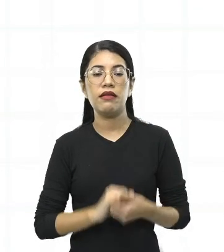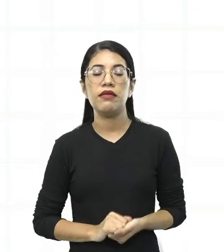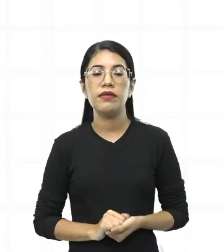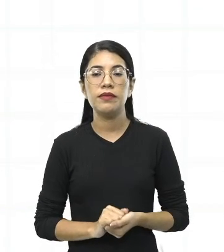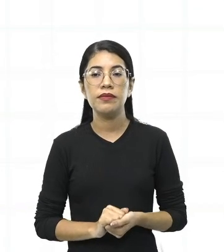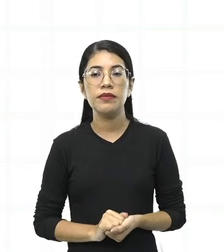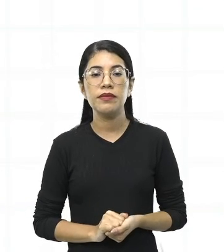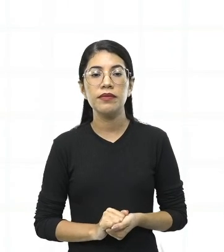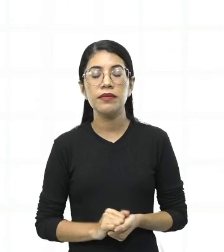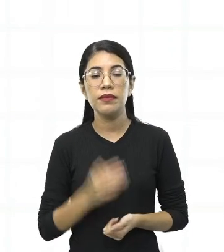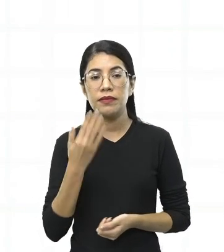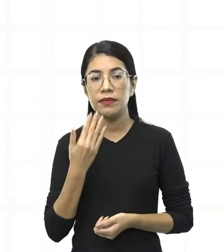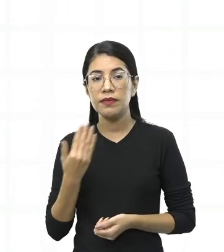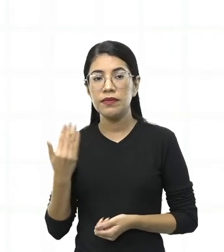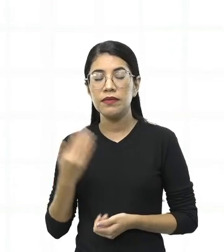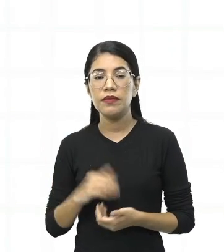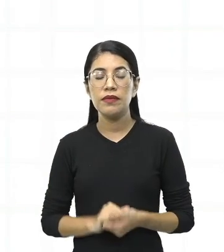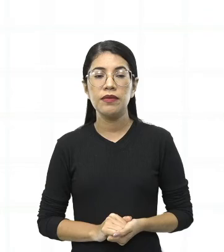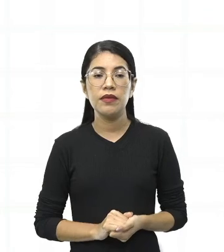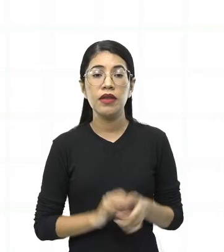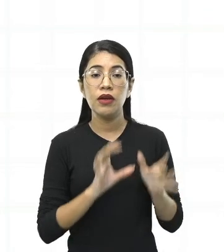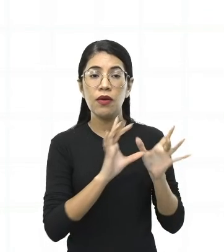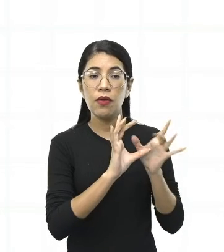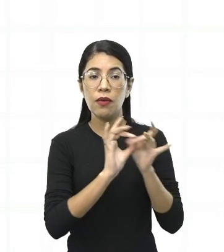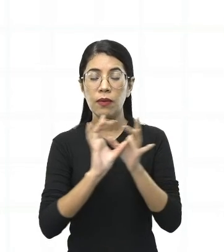olhadinha então na coerência e na coesão.